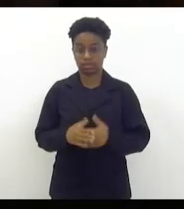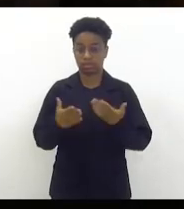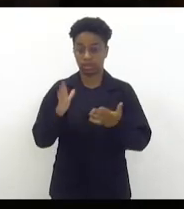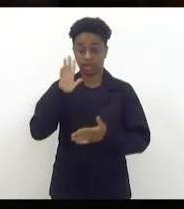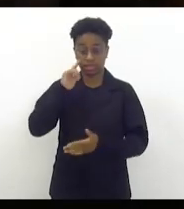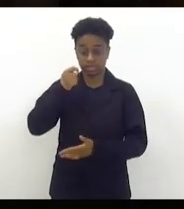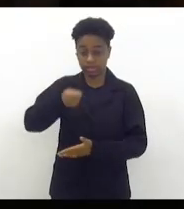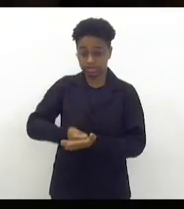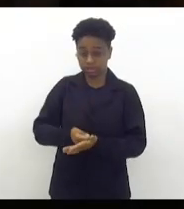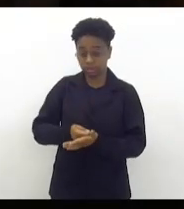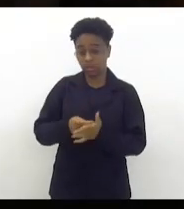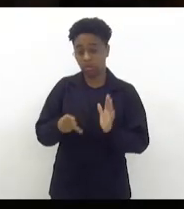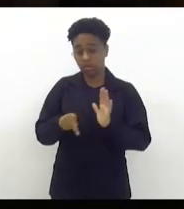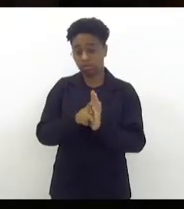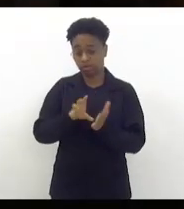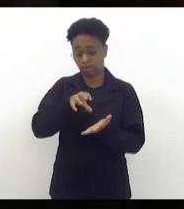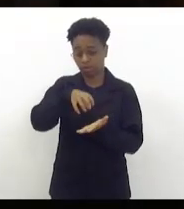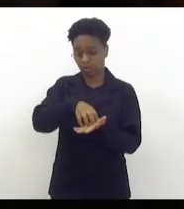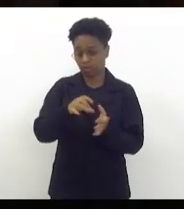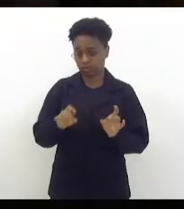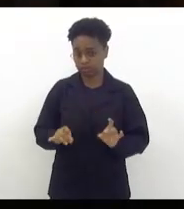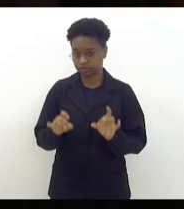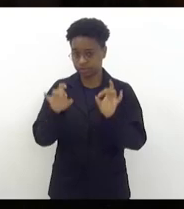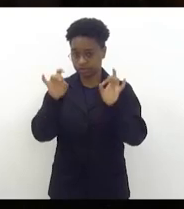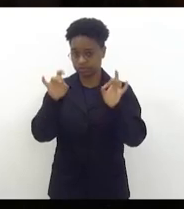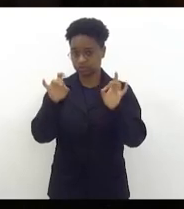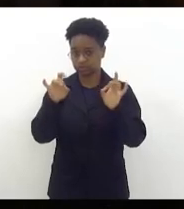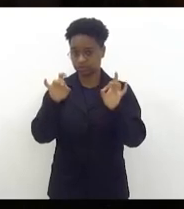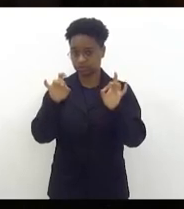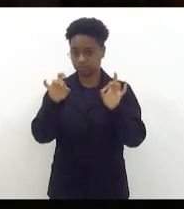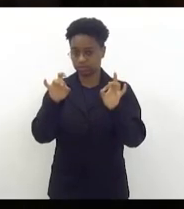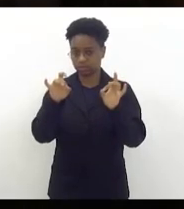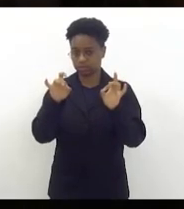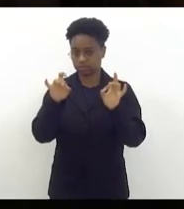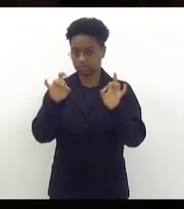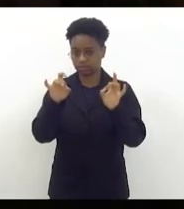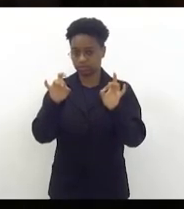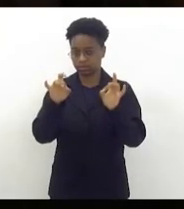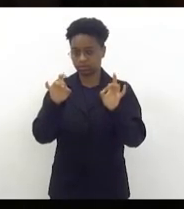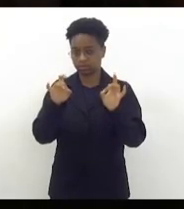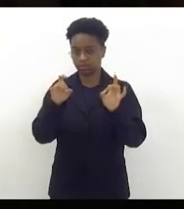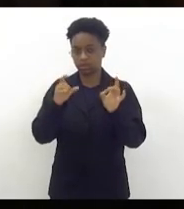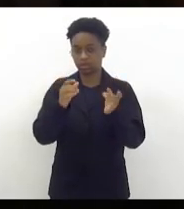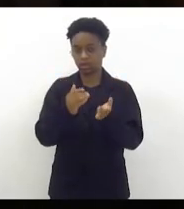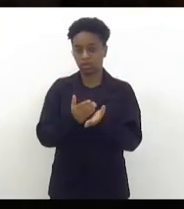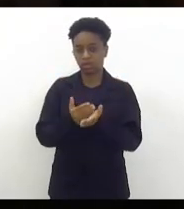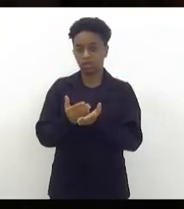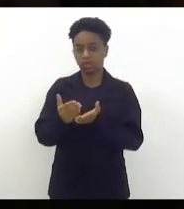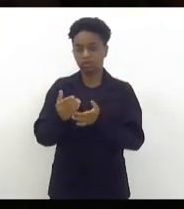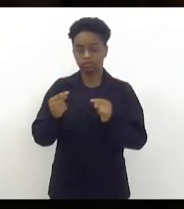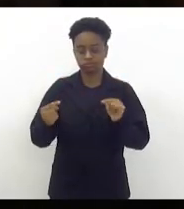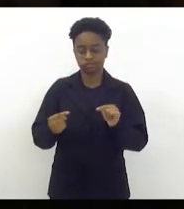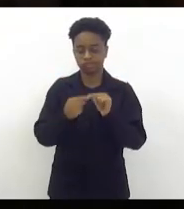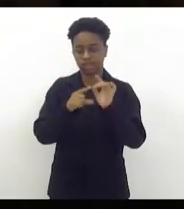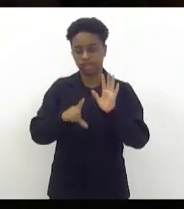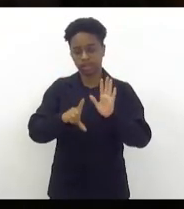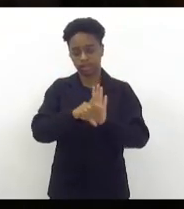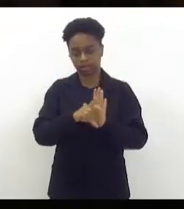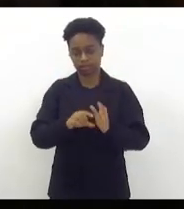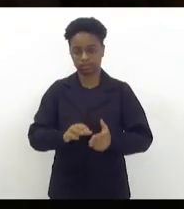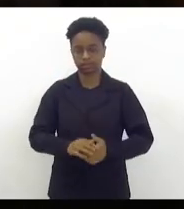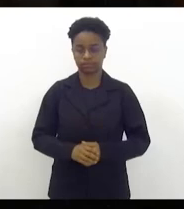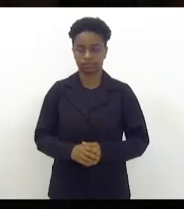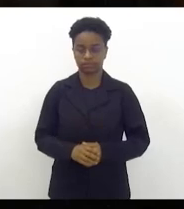decisão do órgão especial passou a ter o caráter de lei. E muito